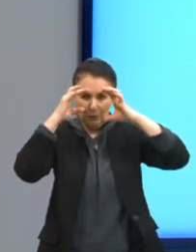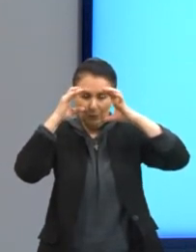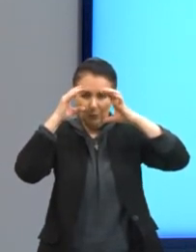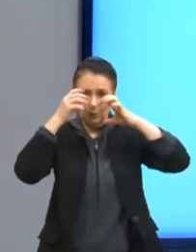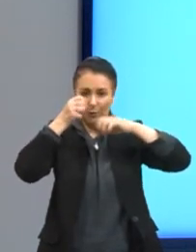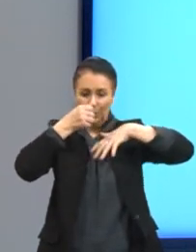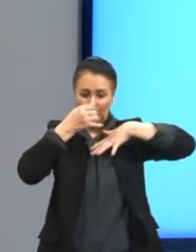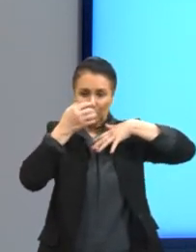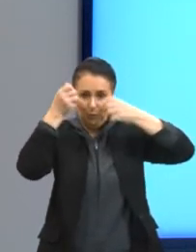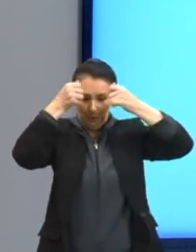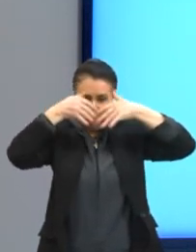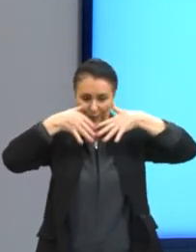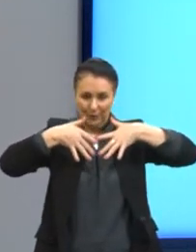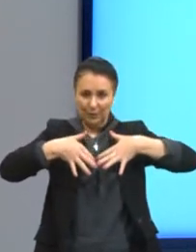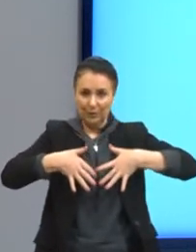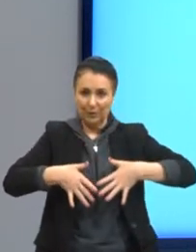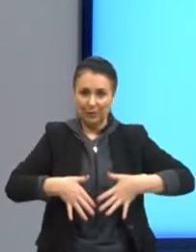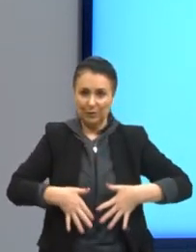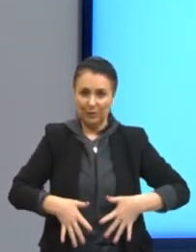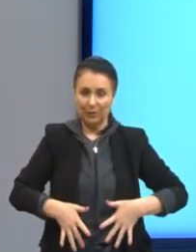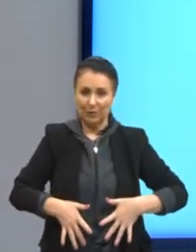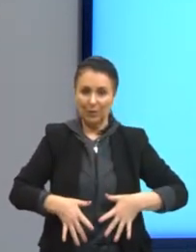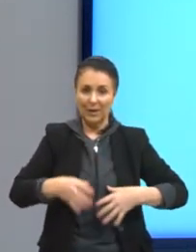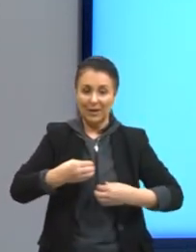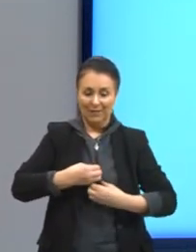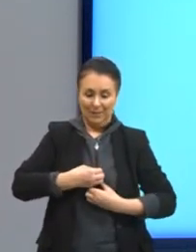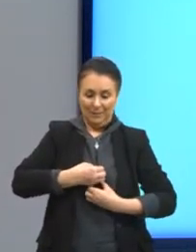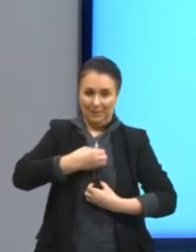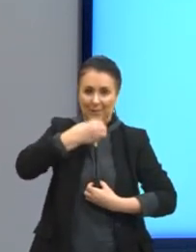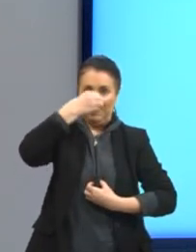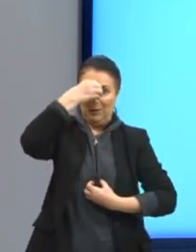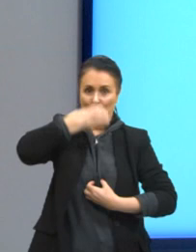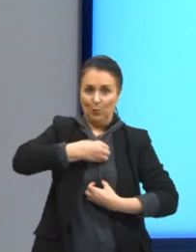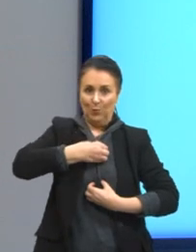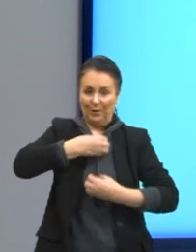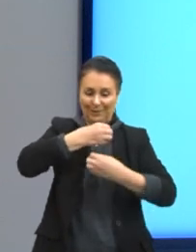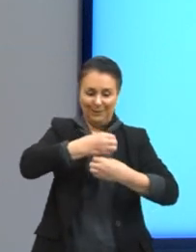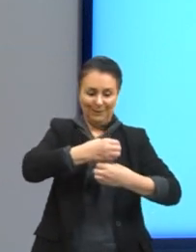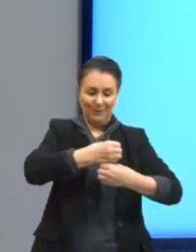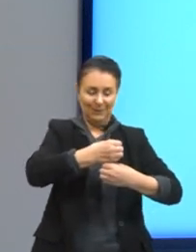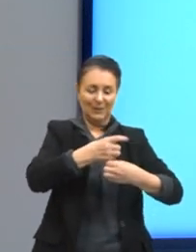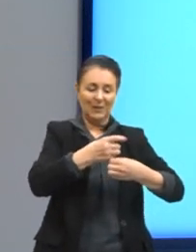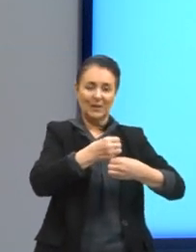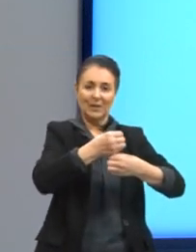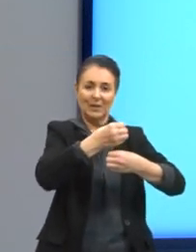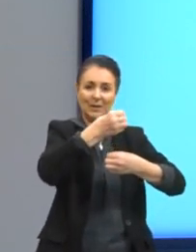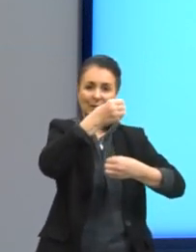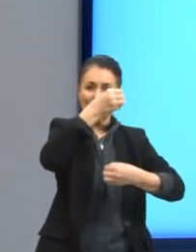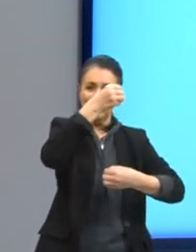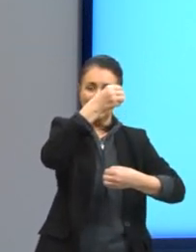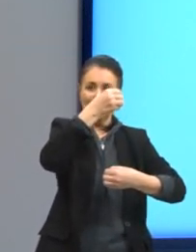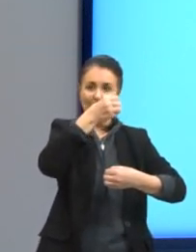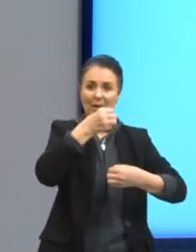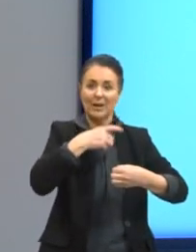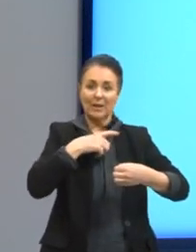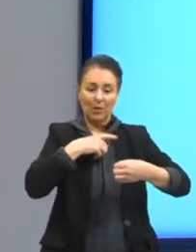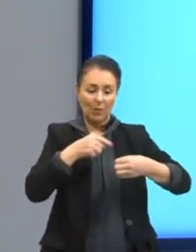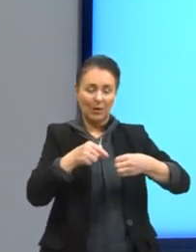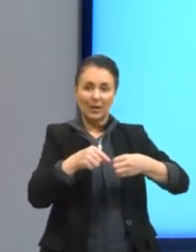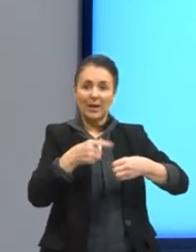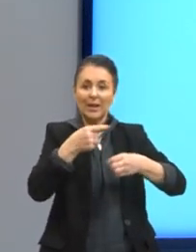neurônio aferente em direção a medula espinhal tá então vem aqui o neurônio aferente